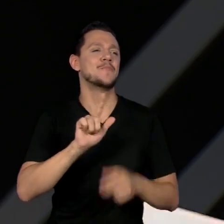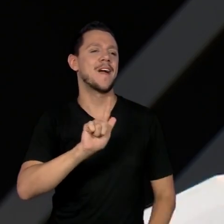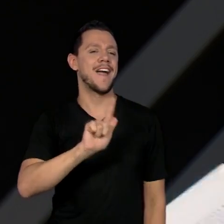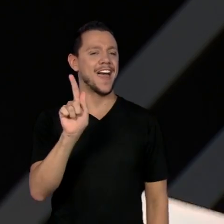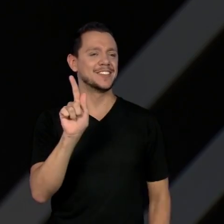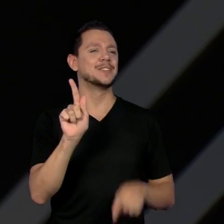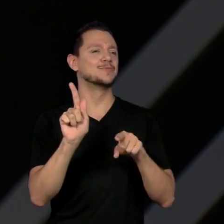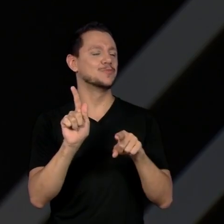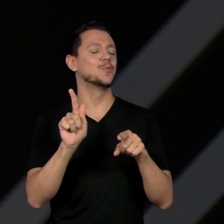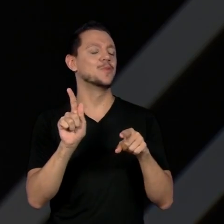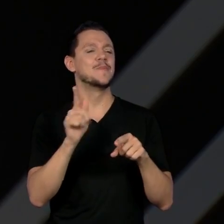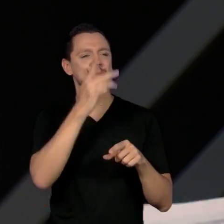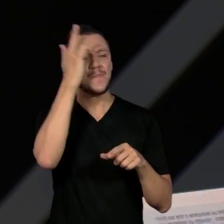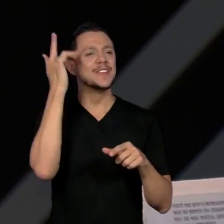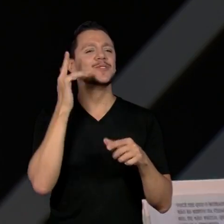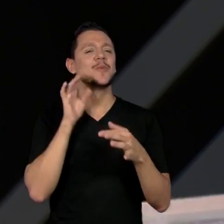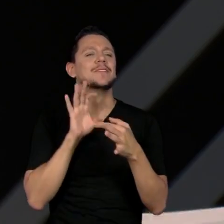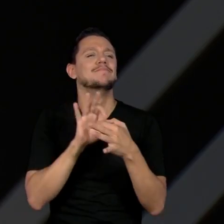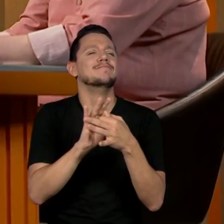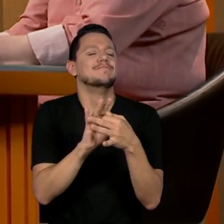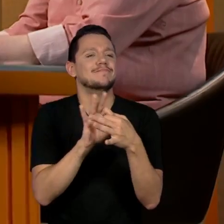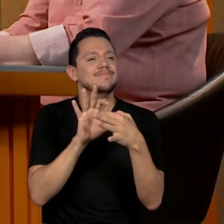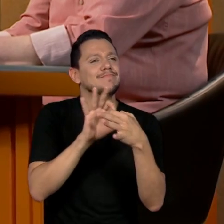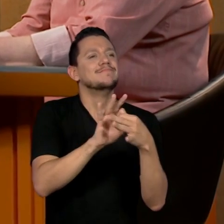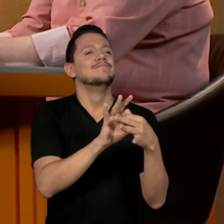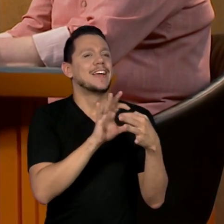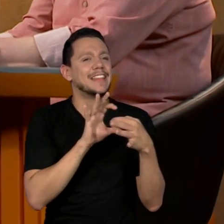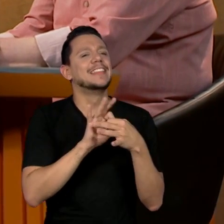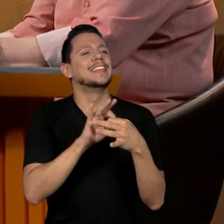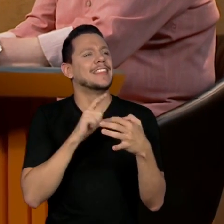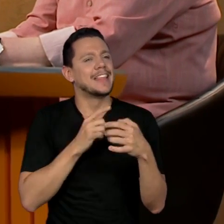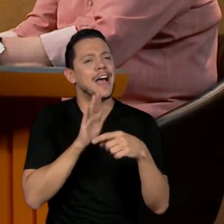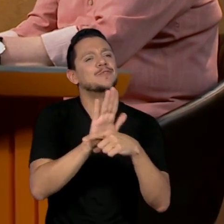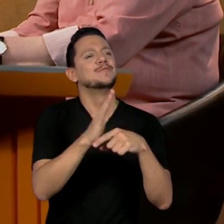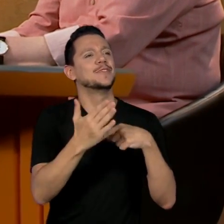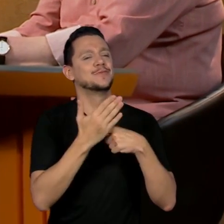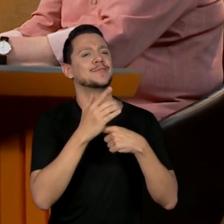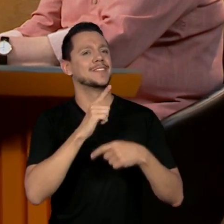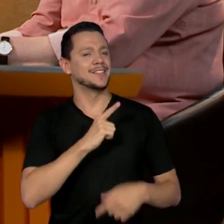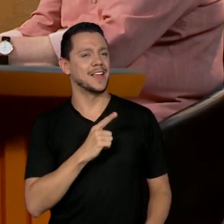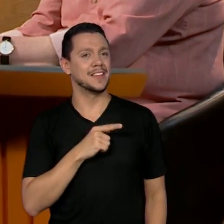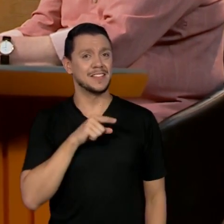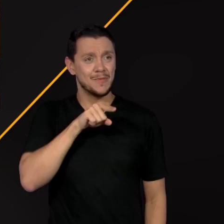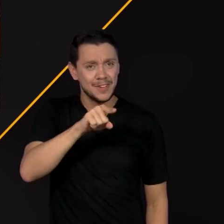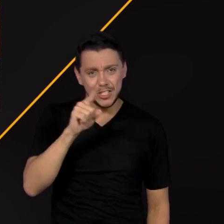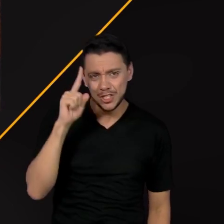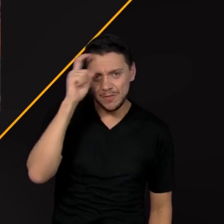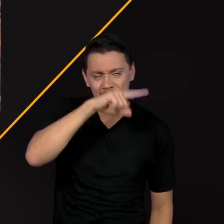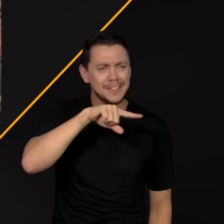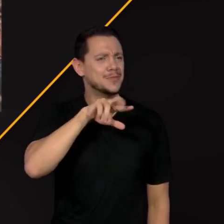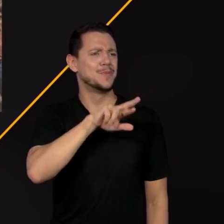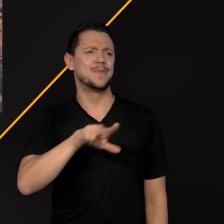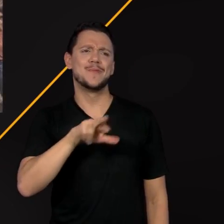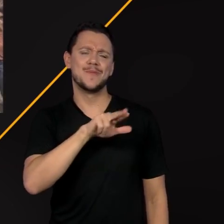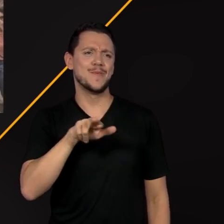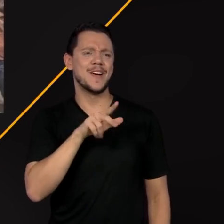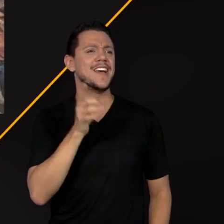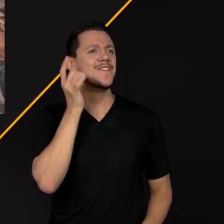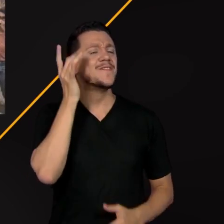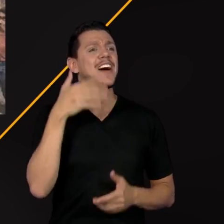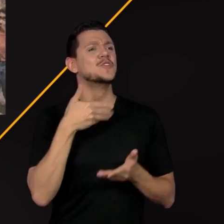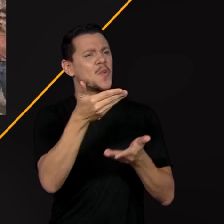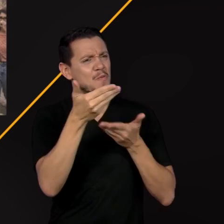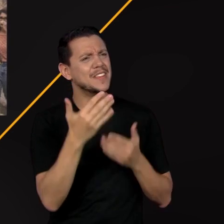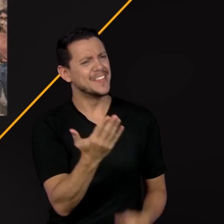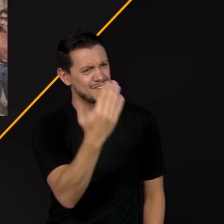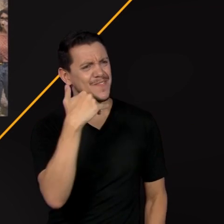pessoas são muito próximas umas das outras. Então, não foi assim uma coisa muito difícil. Era um convidar, vai lá em